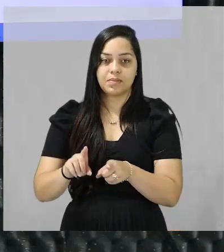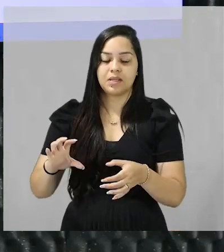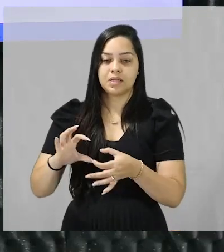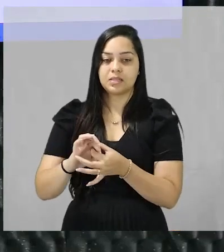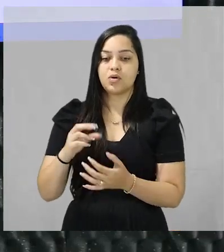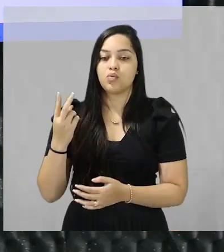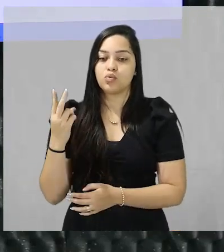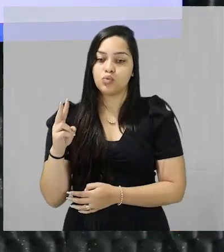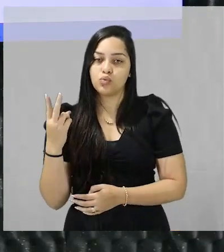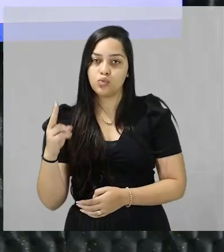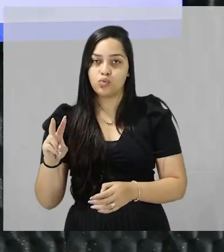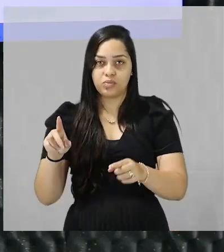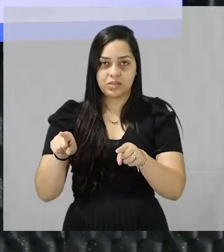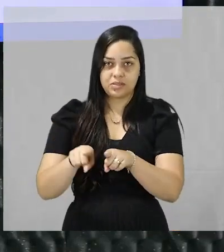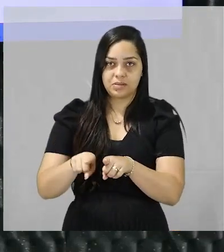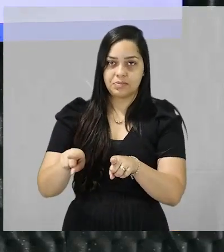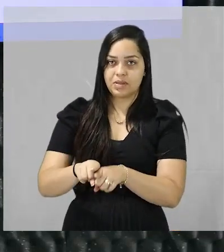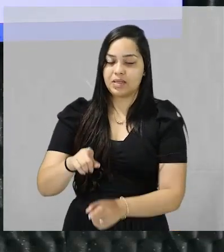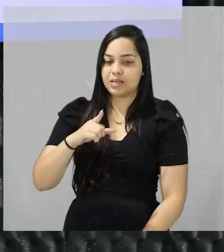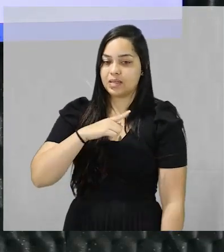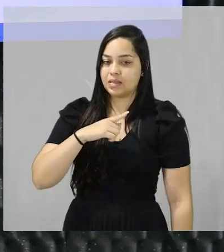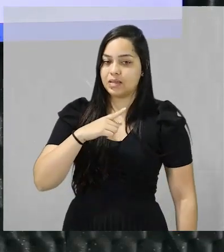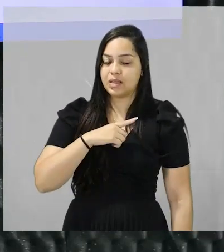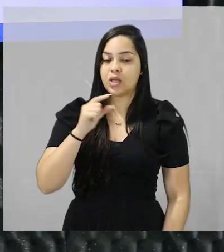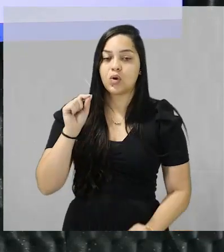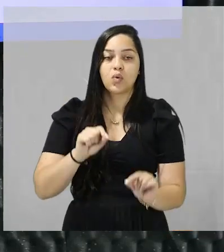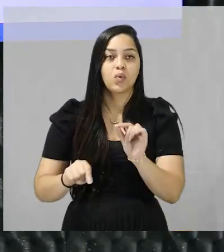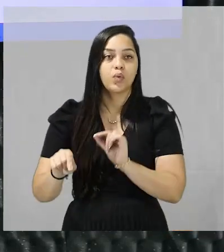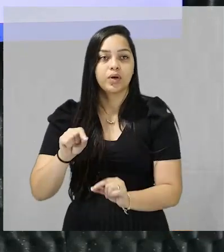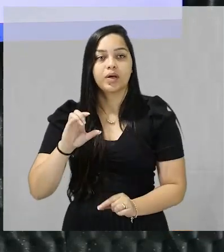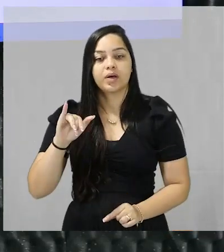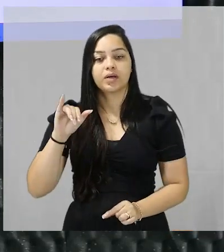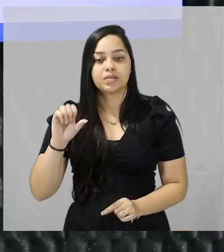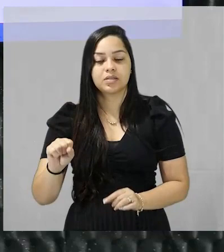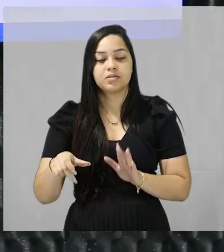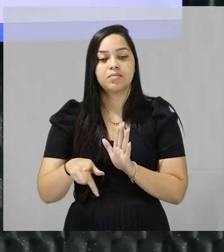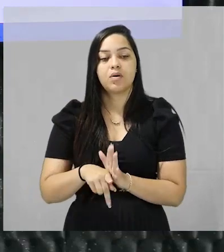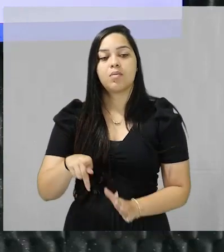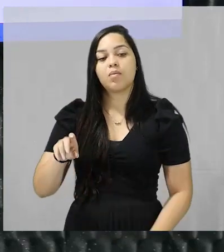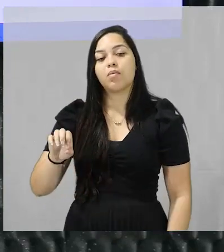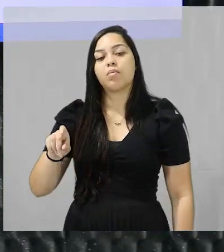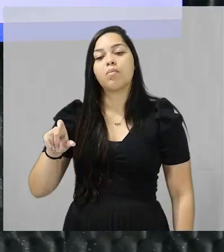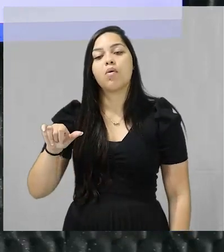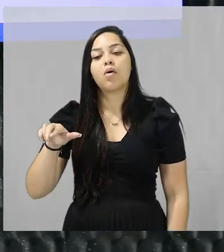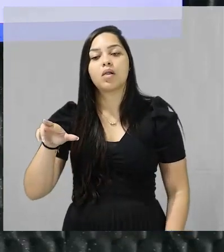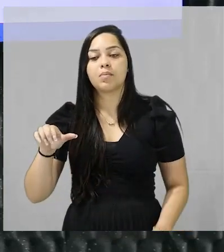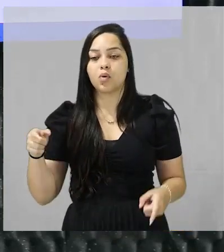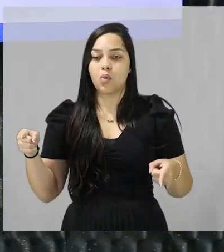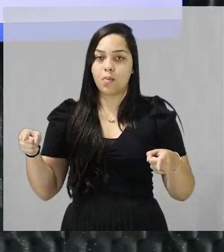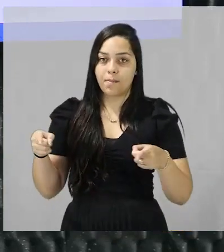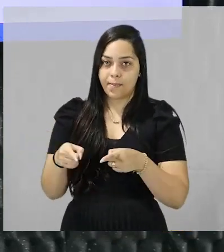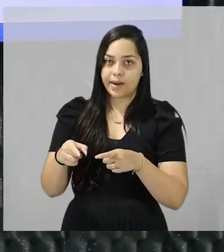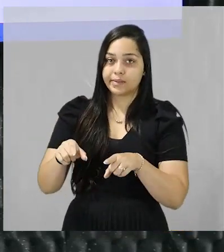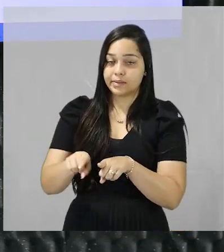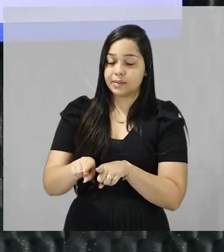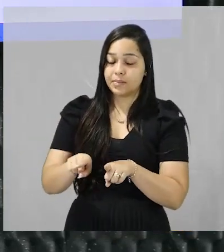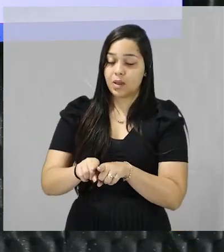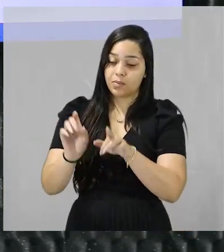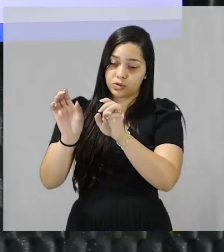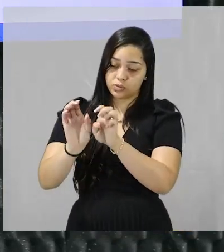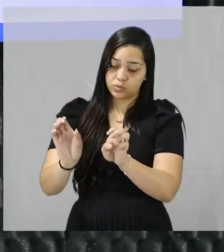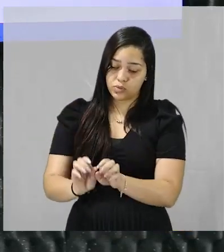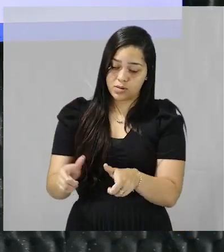os átomos de nitrogênios, se na forma cis, o polímero mais compacto, ou seja, uma estrutura